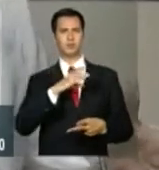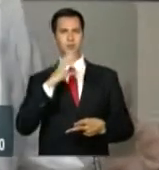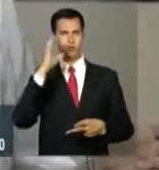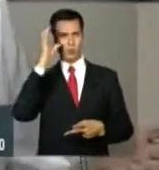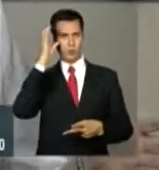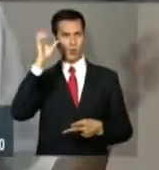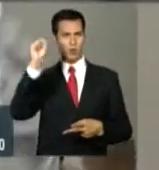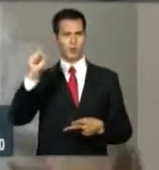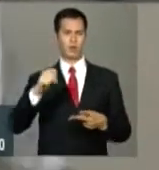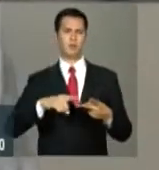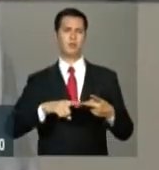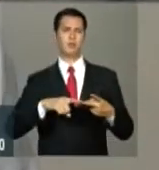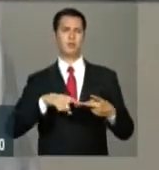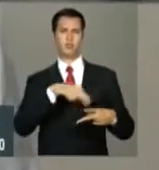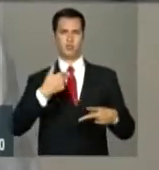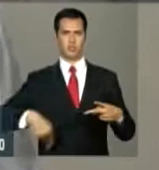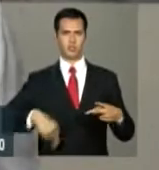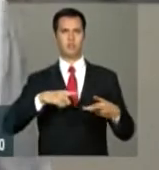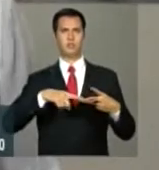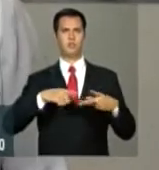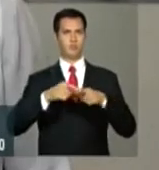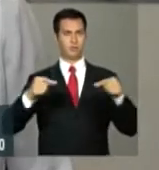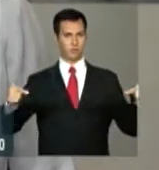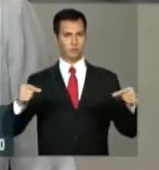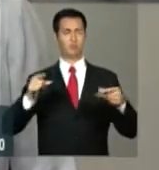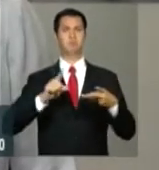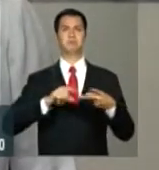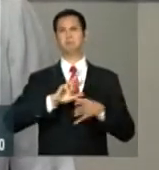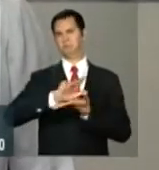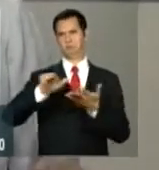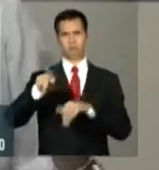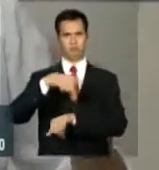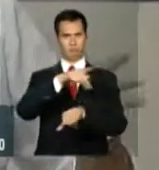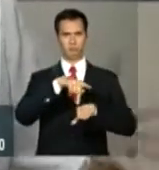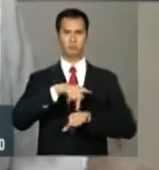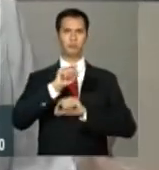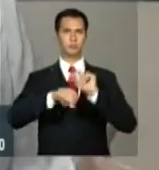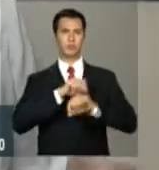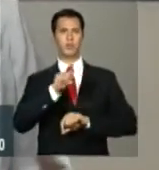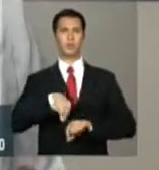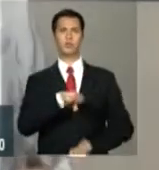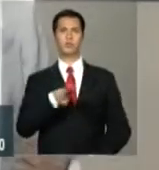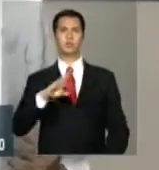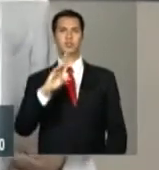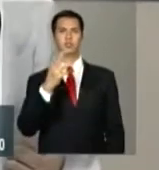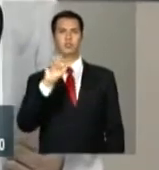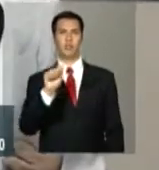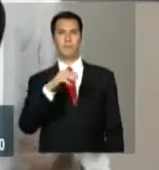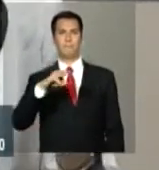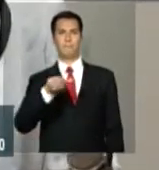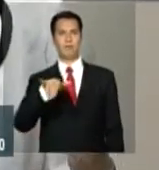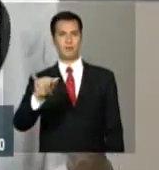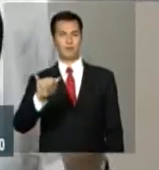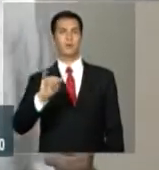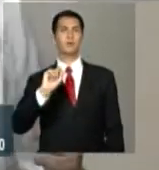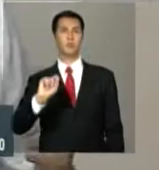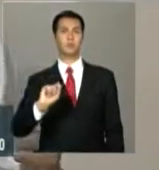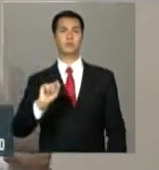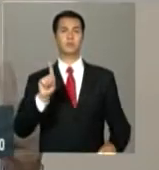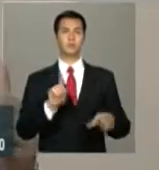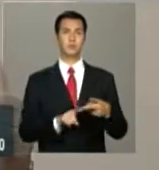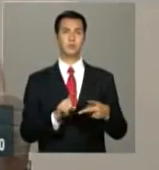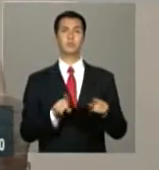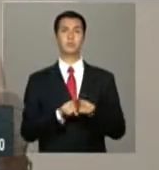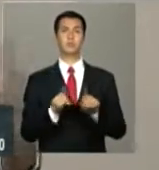Japão e outros países, que é o chamado Shanghai, com o que foi